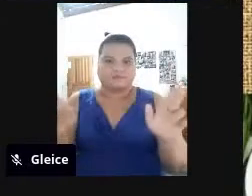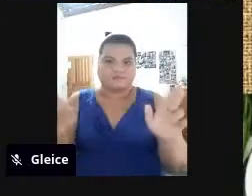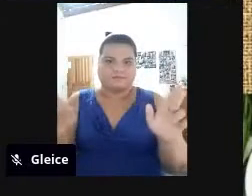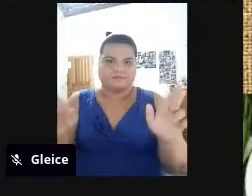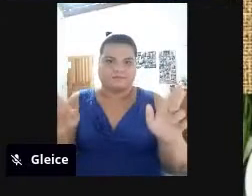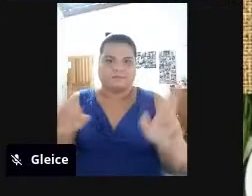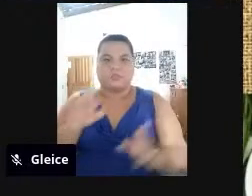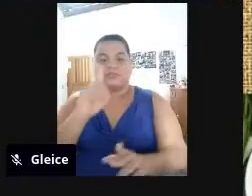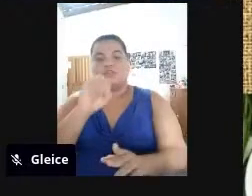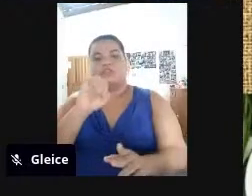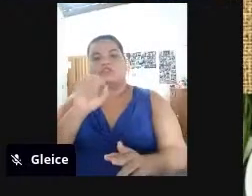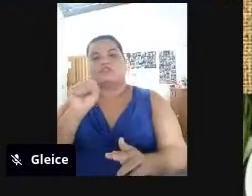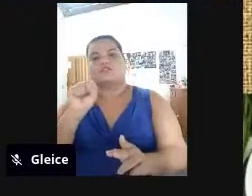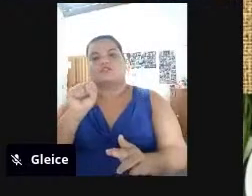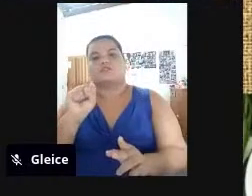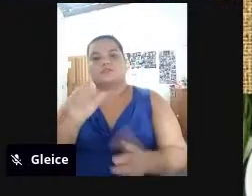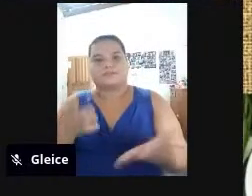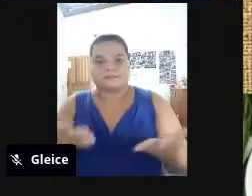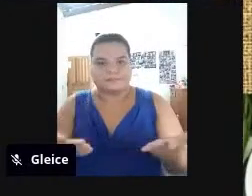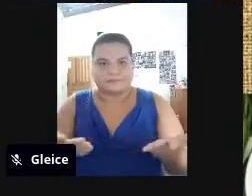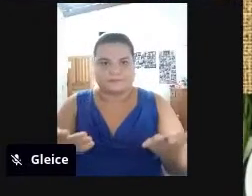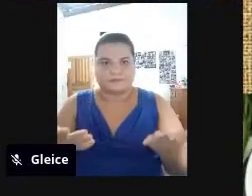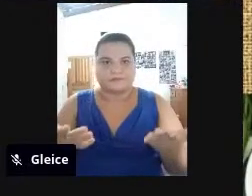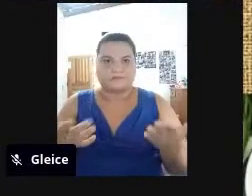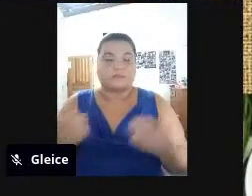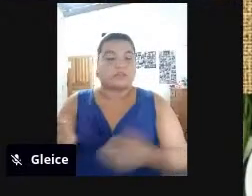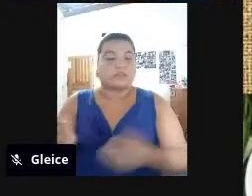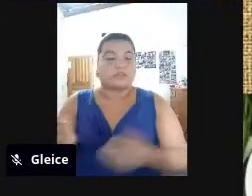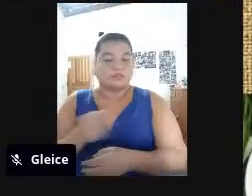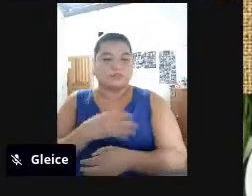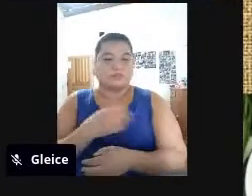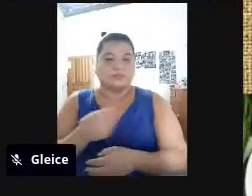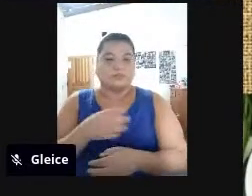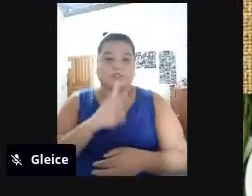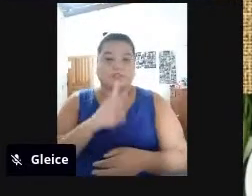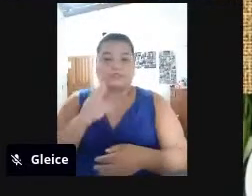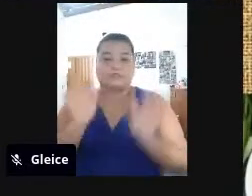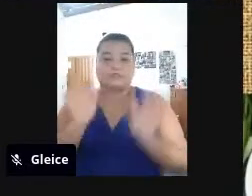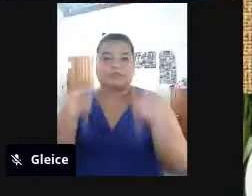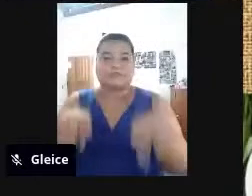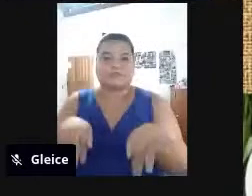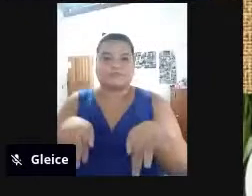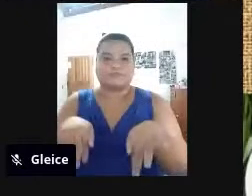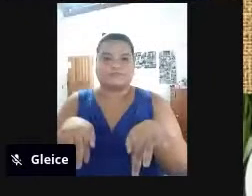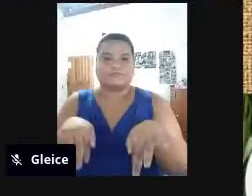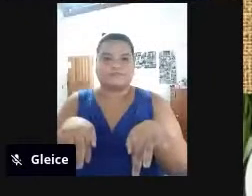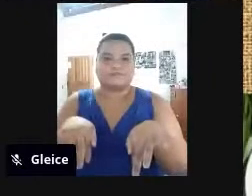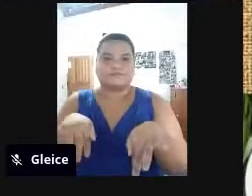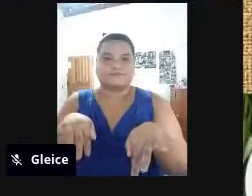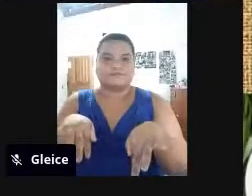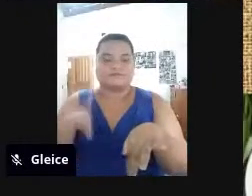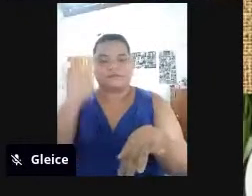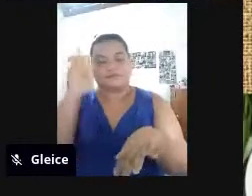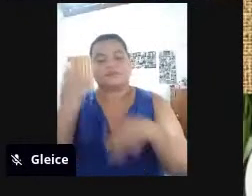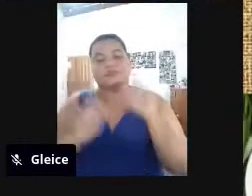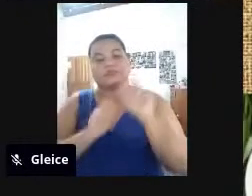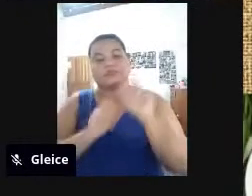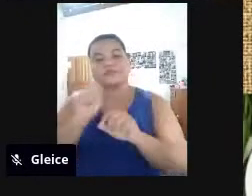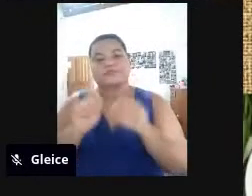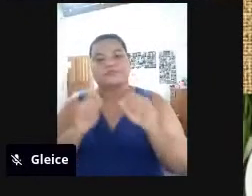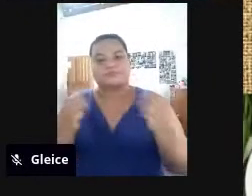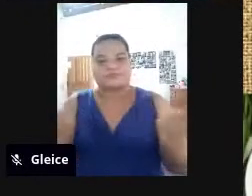mais recente, mas que o resultado final, qual foi a conclusão disso? Que